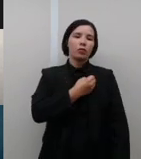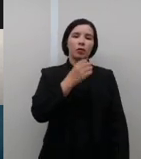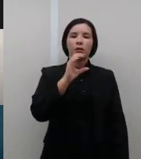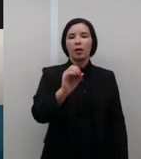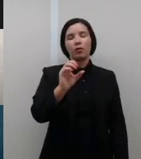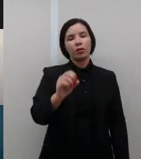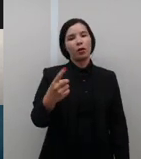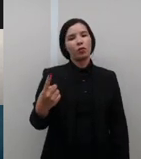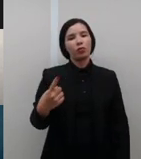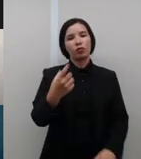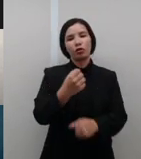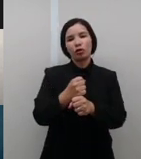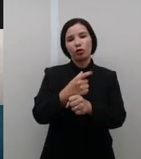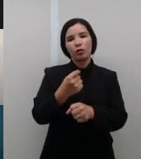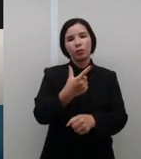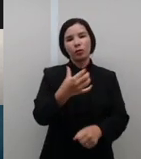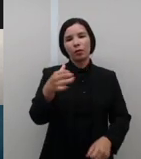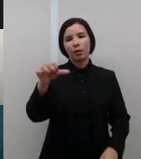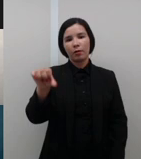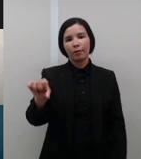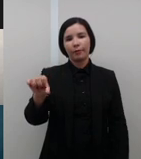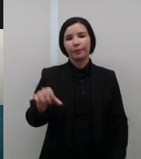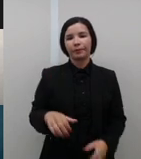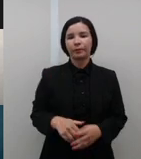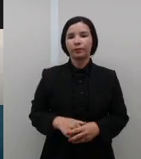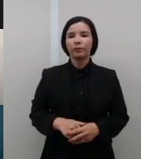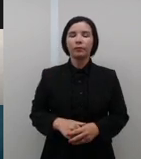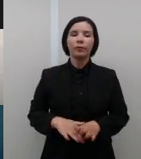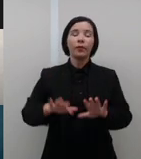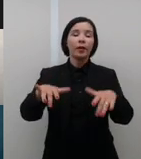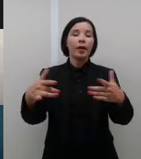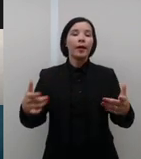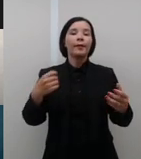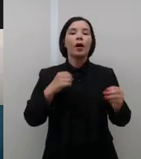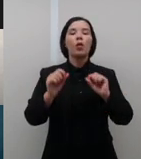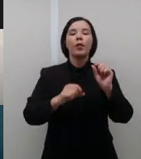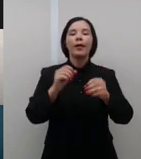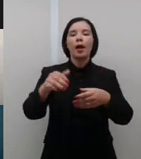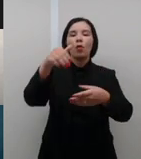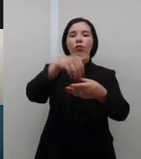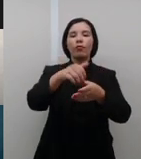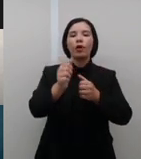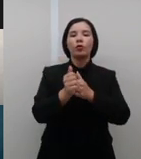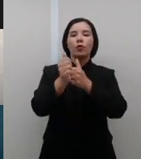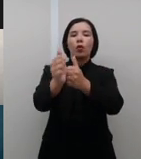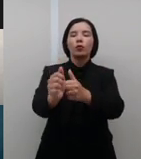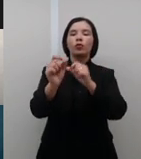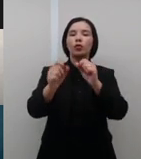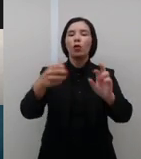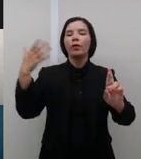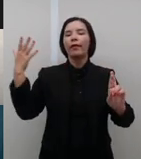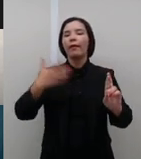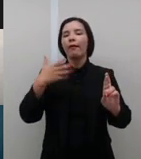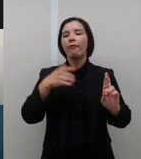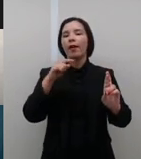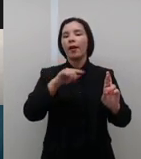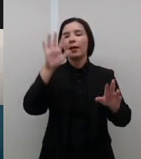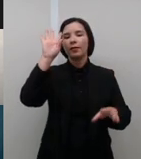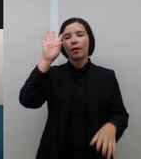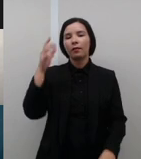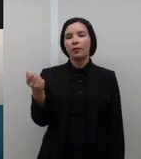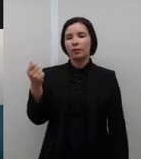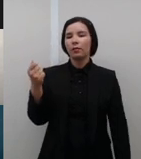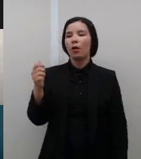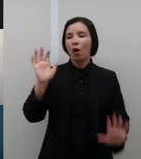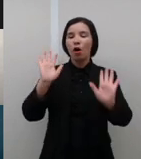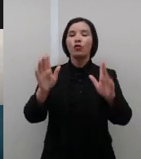001/2019. Interessante que, no voto condutor, faz referência à decisão aqui, que não era da